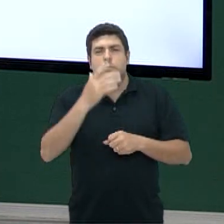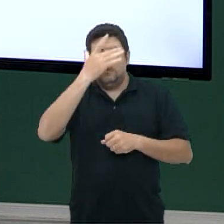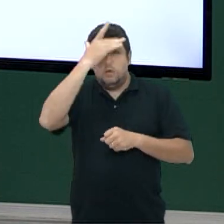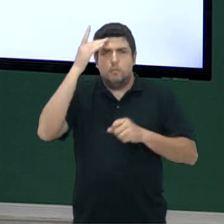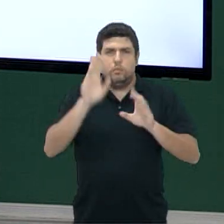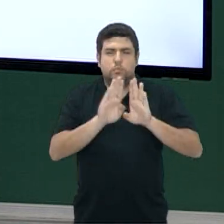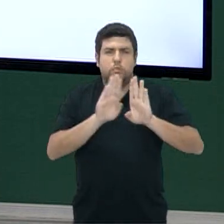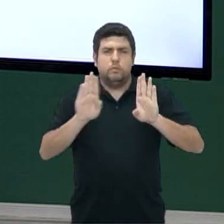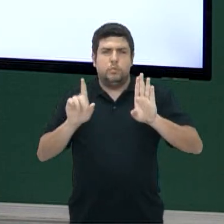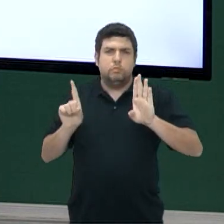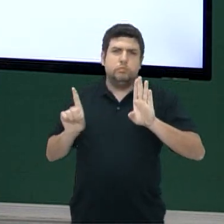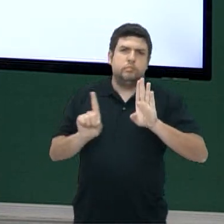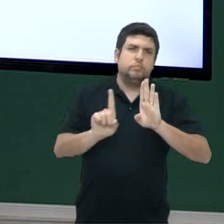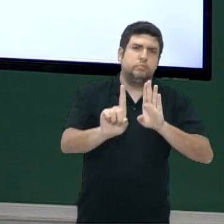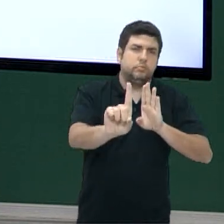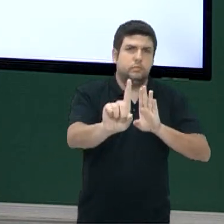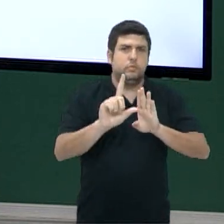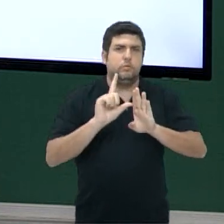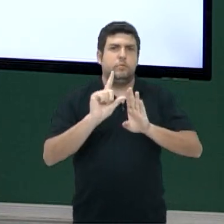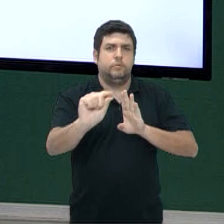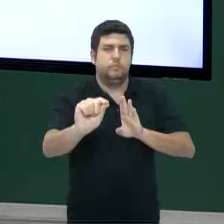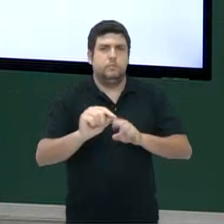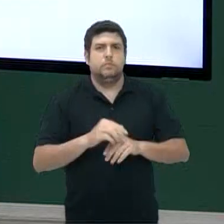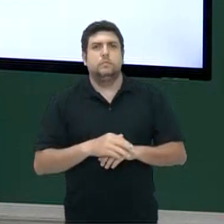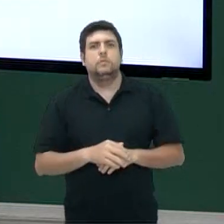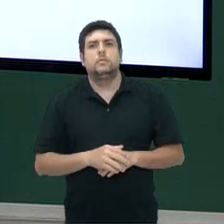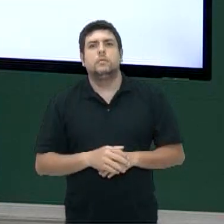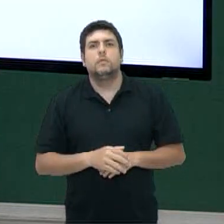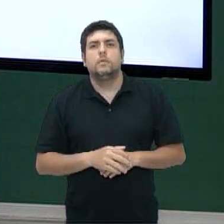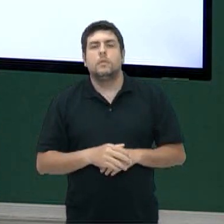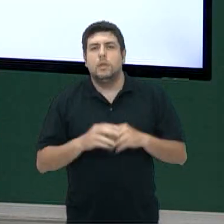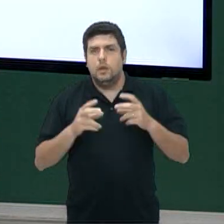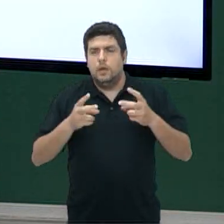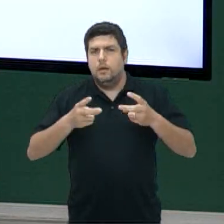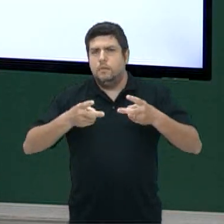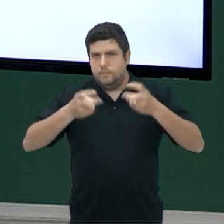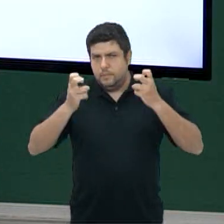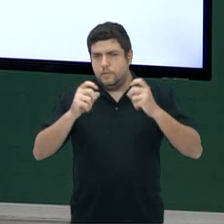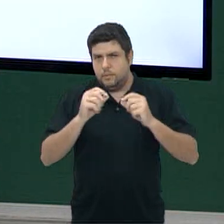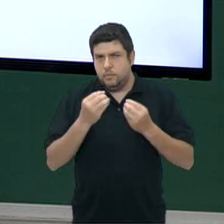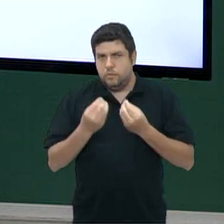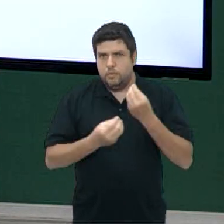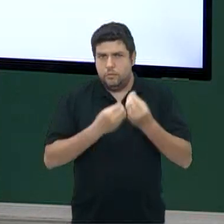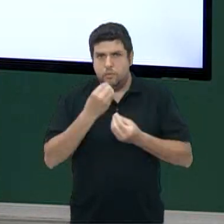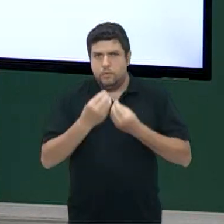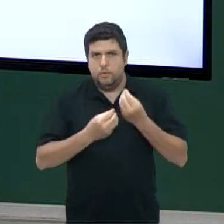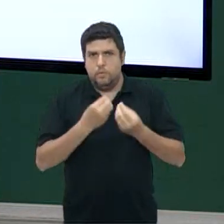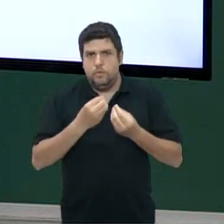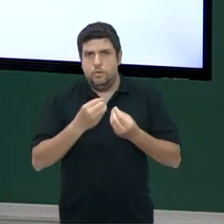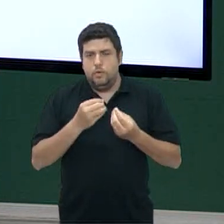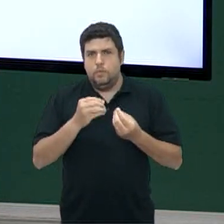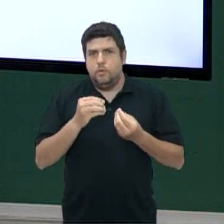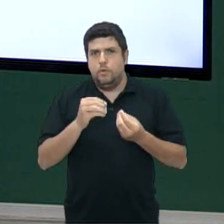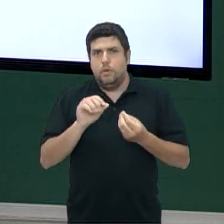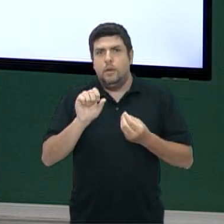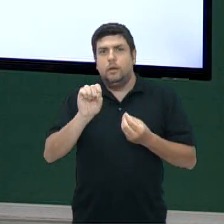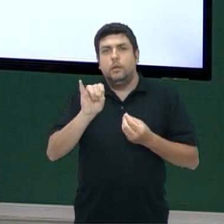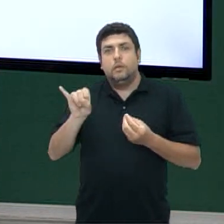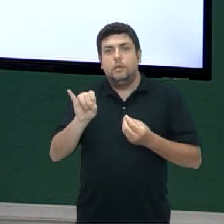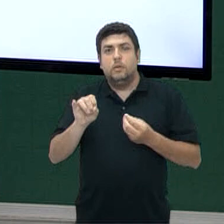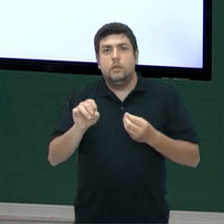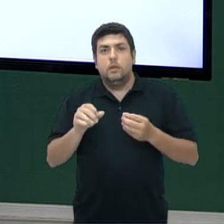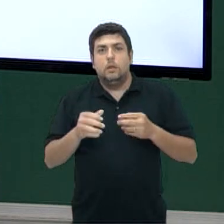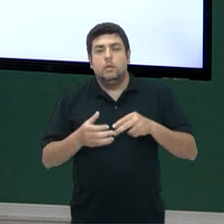assim, certo? Então, percebo que existe, isso ocorre basicamente quando existe uma mudança